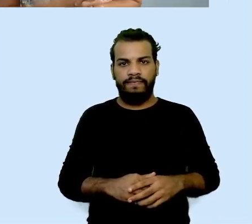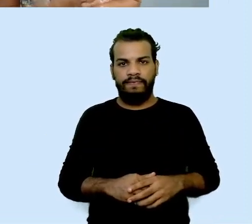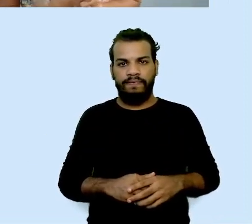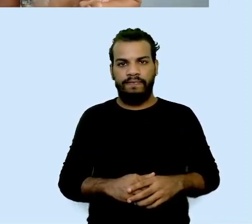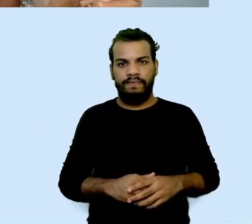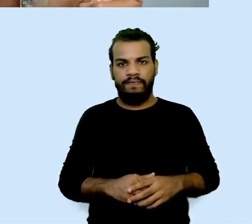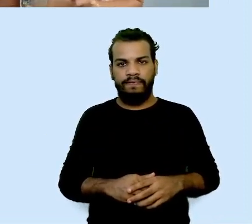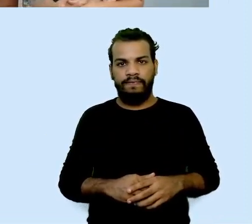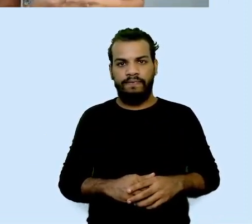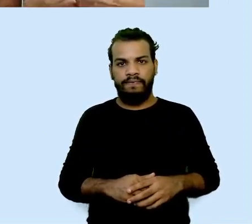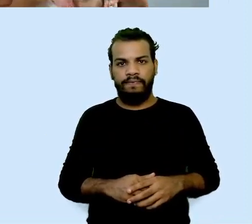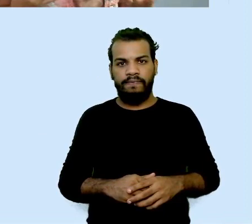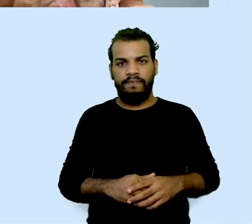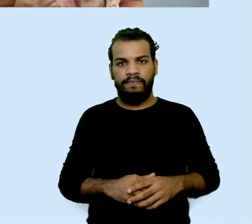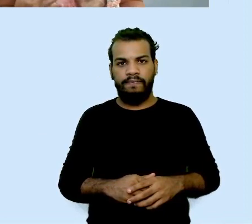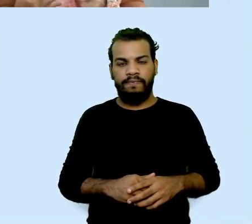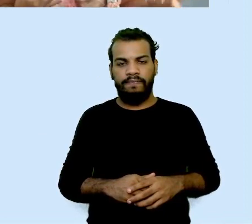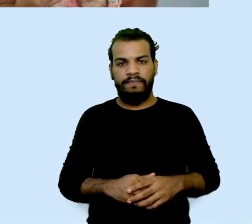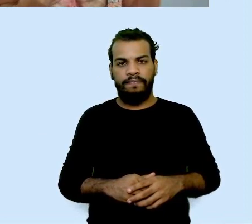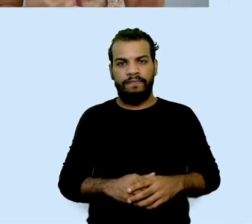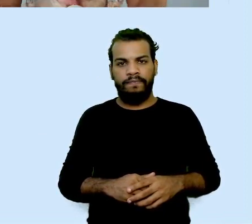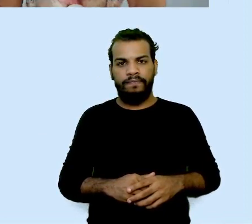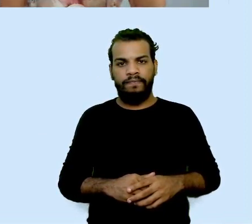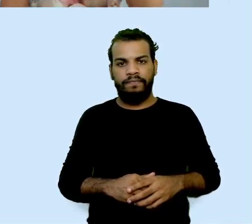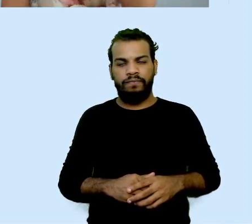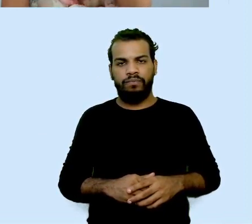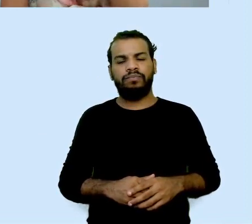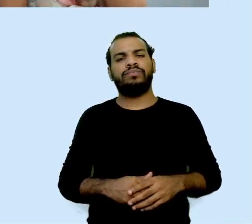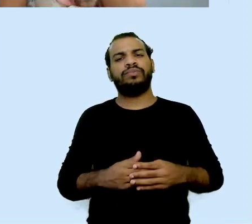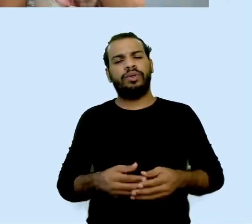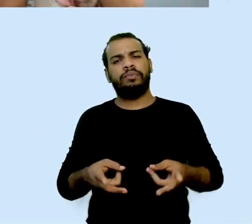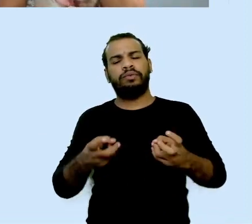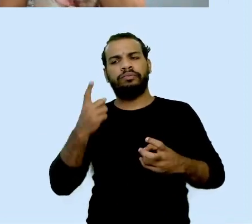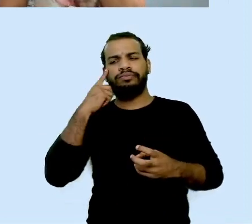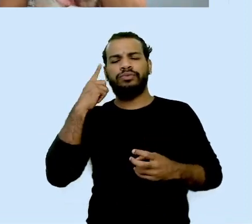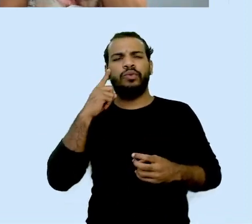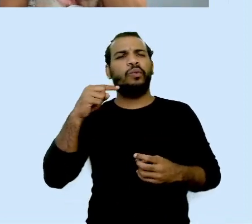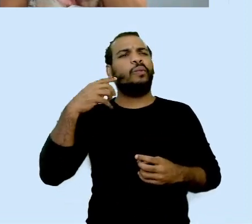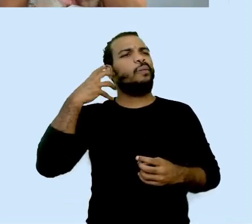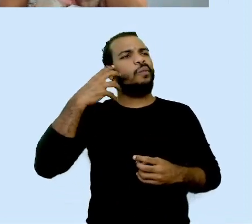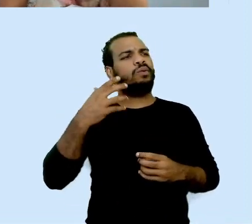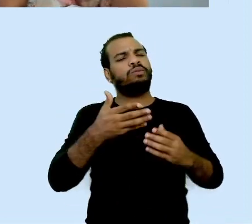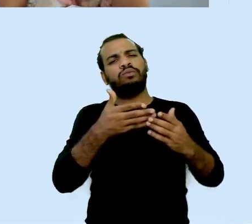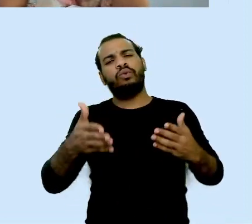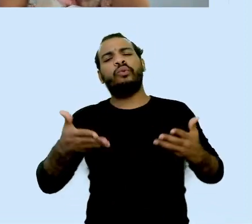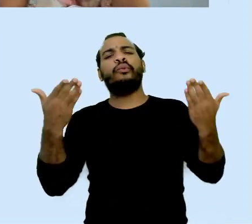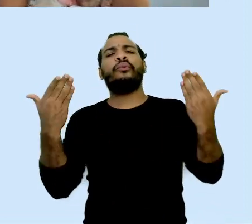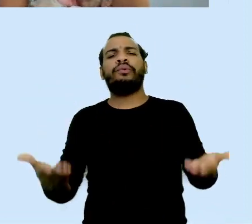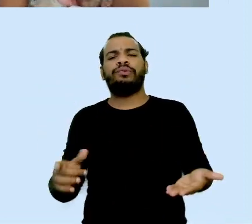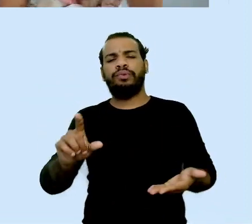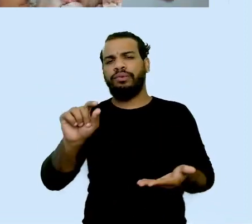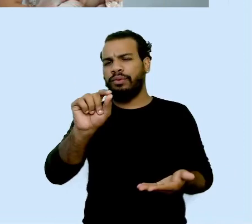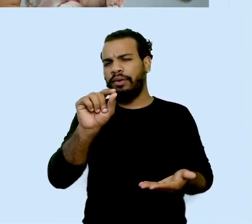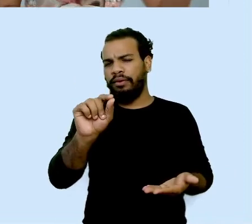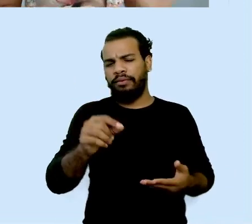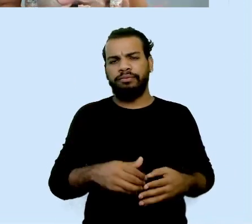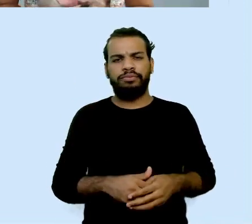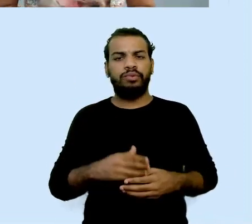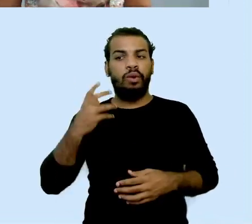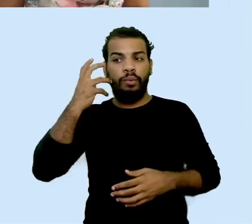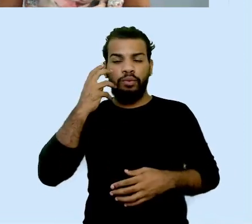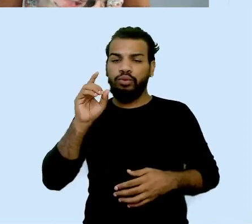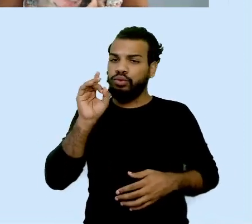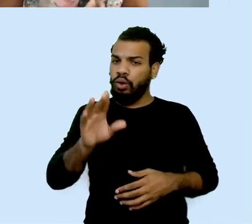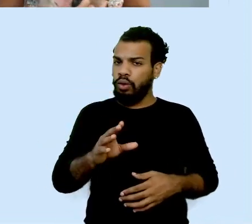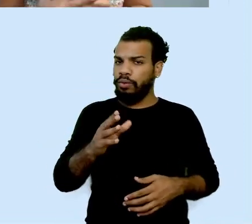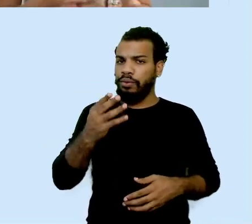O uso da música como trilha sonora. E aí a gente percebe o que é trilha sonora. Professora, trilha sonora é muito fácil, é só a música que a gente coloca